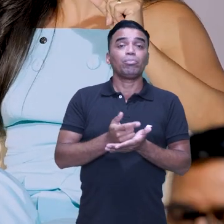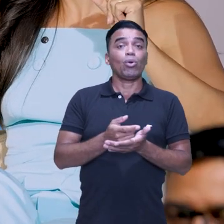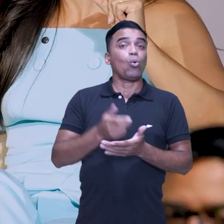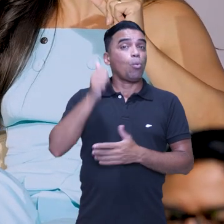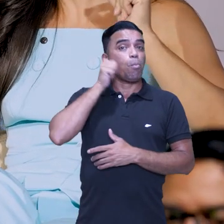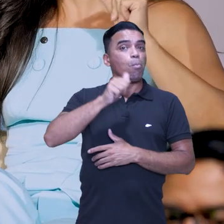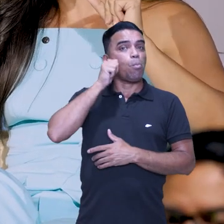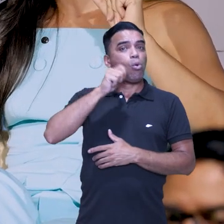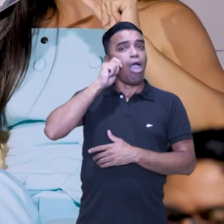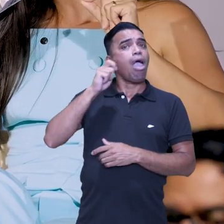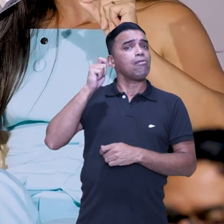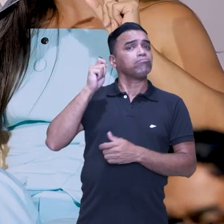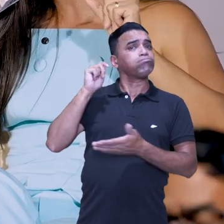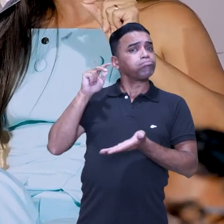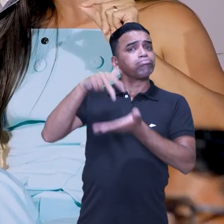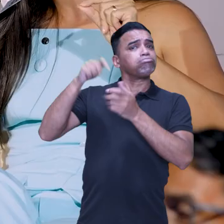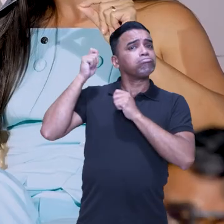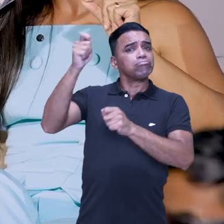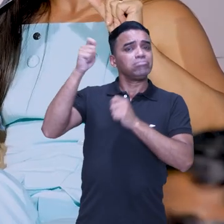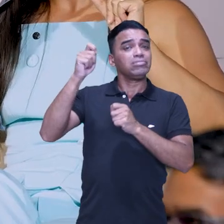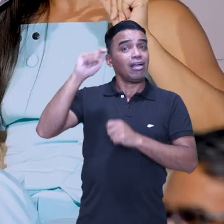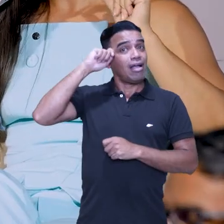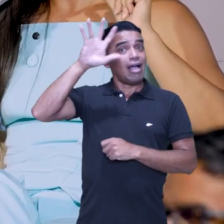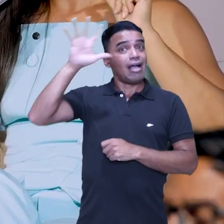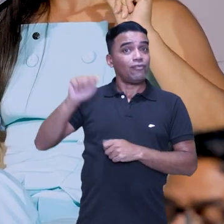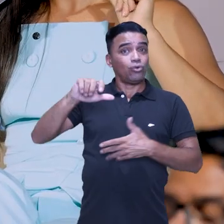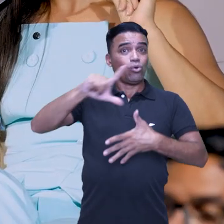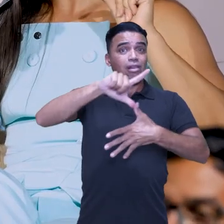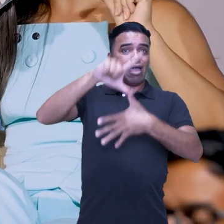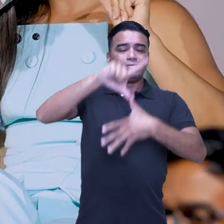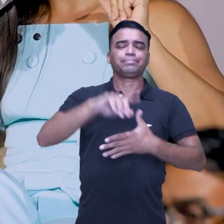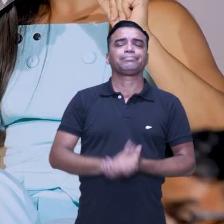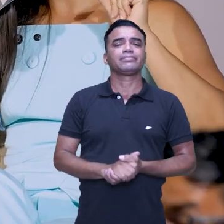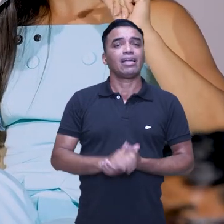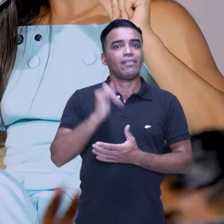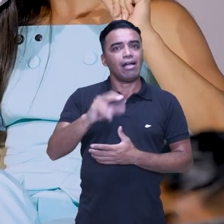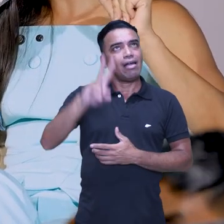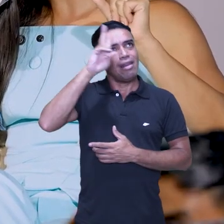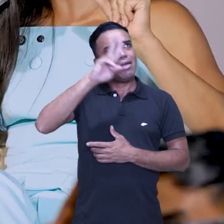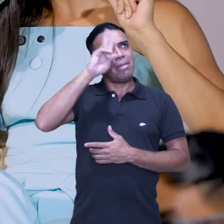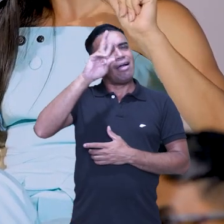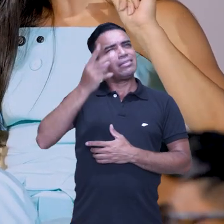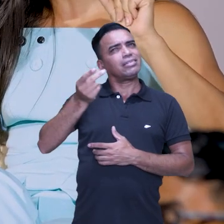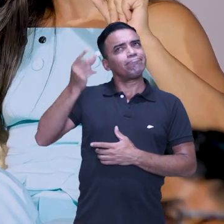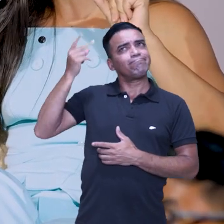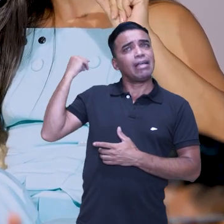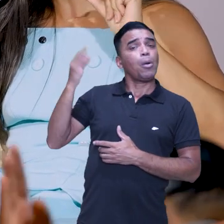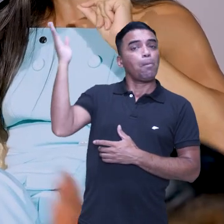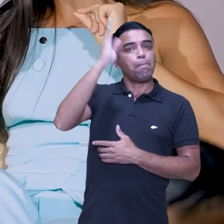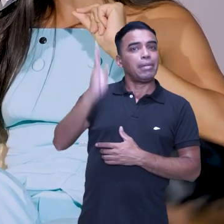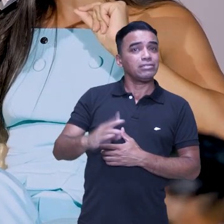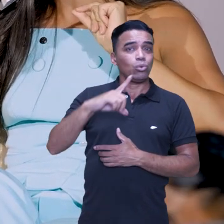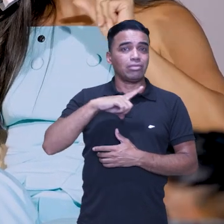Feminismo Afro-Latino-Americano, ela diz assim: na lembrança, na recordação que o Brasil